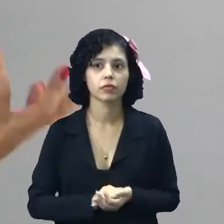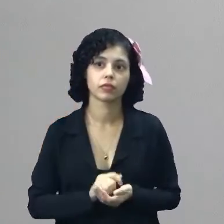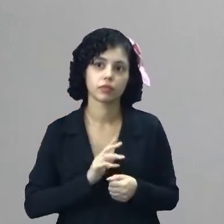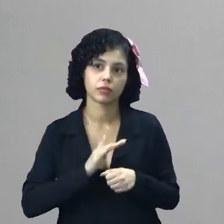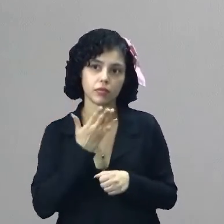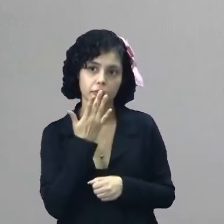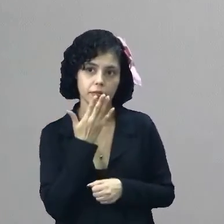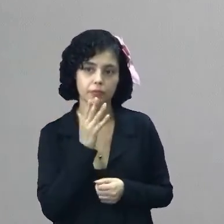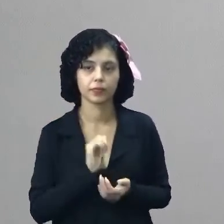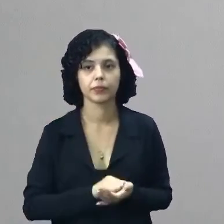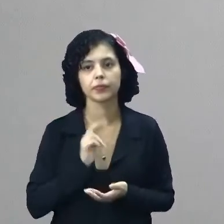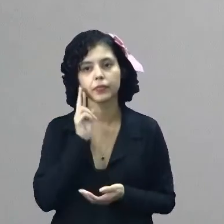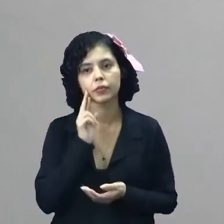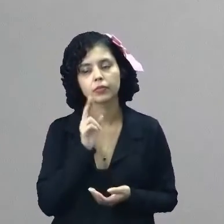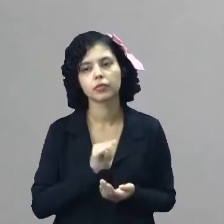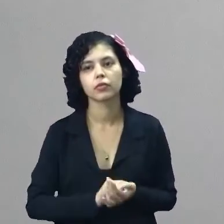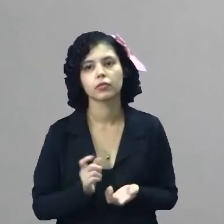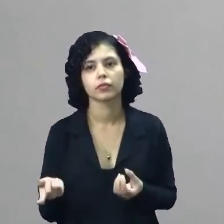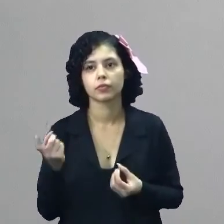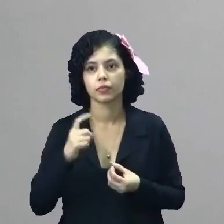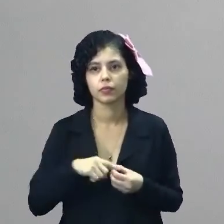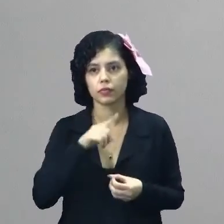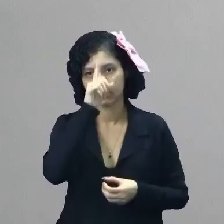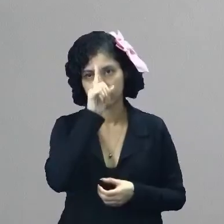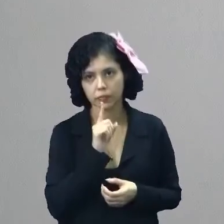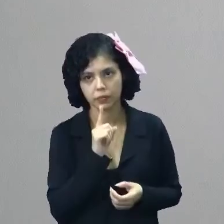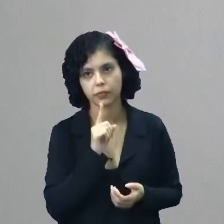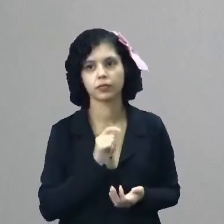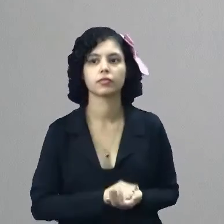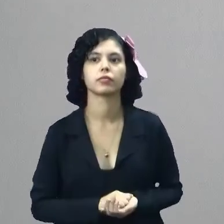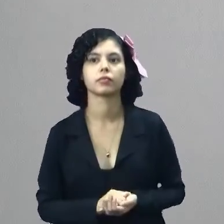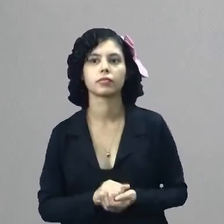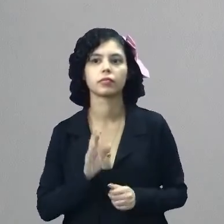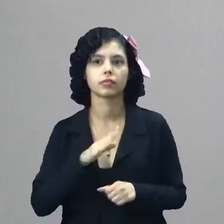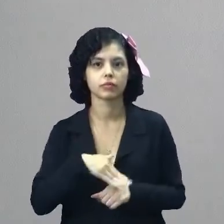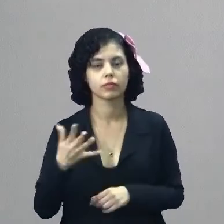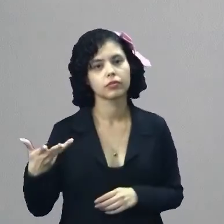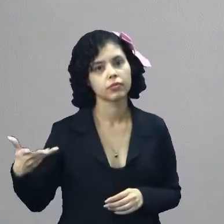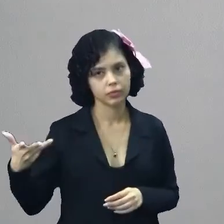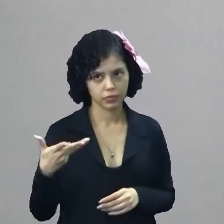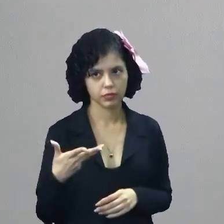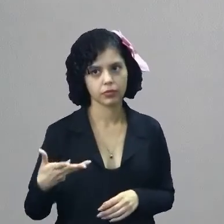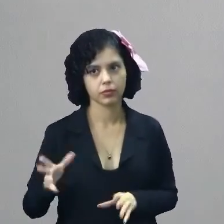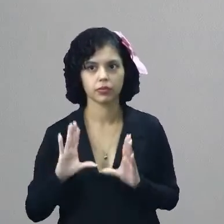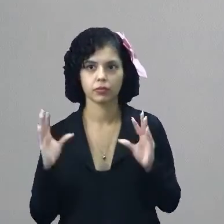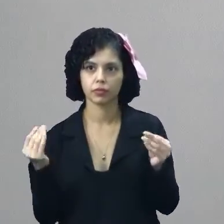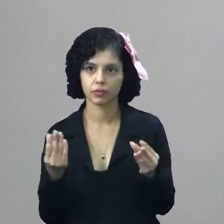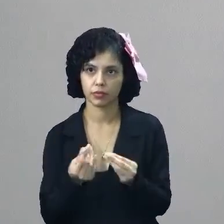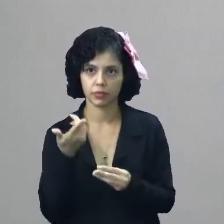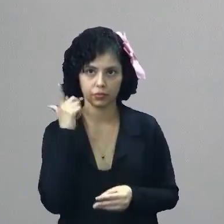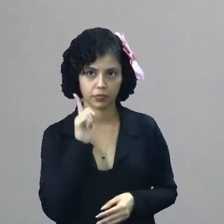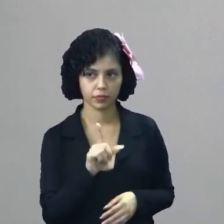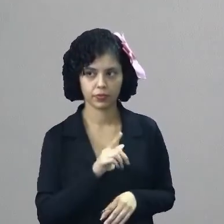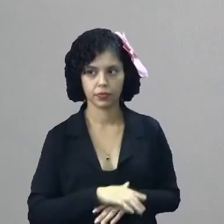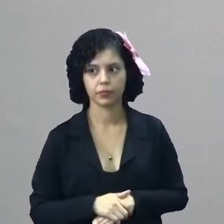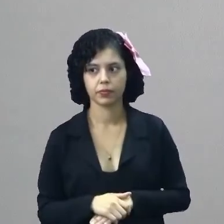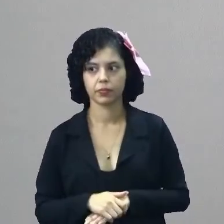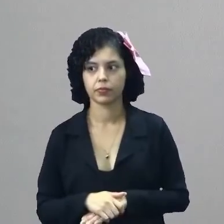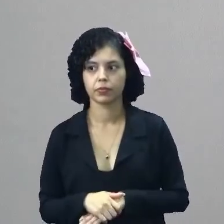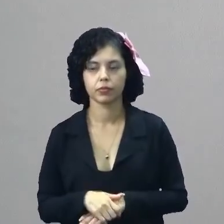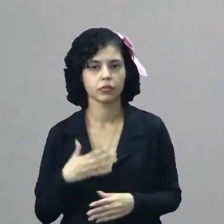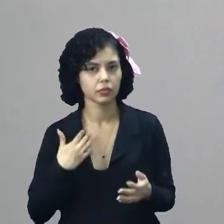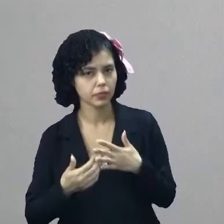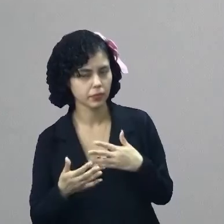vai ser. E aí, quanto mais voltado para o amarelo, mais básico essa substância ela vai conseguir ser, tá?